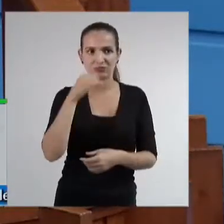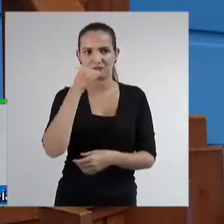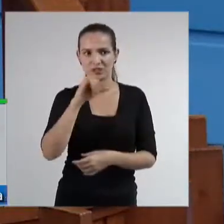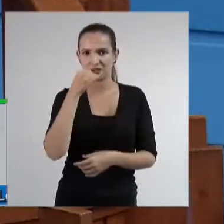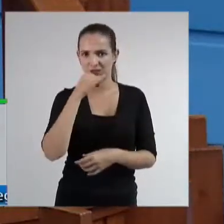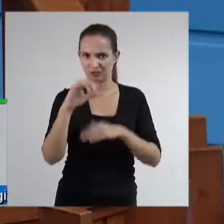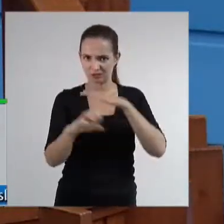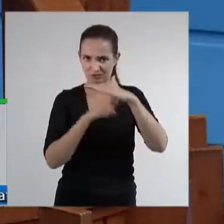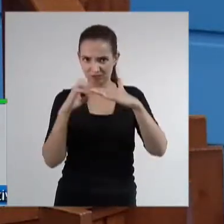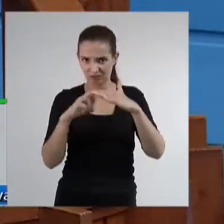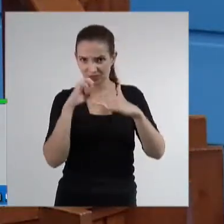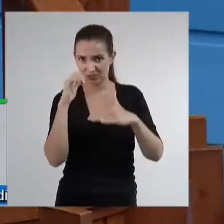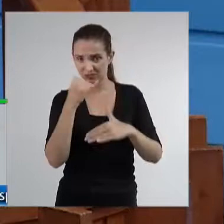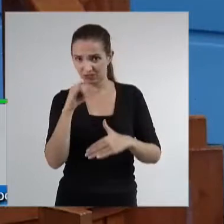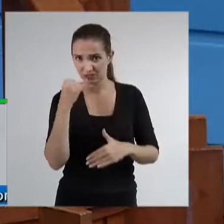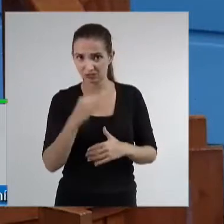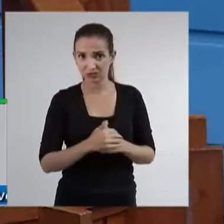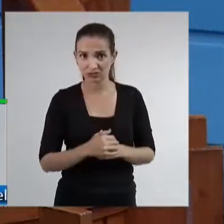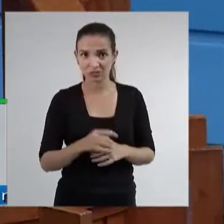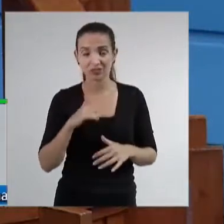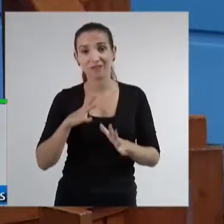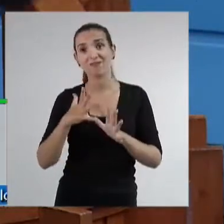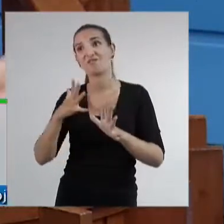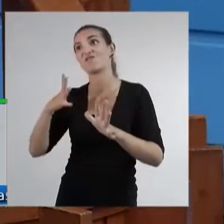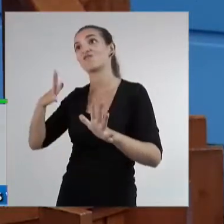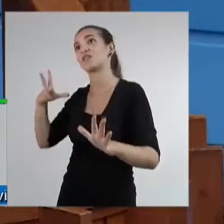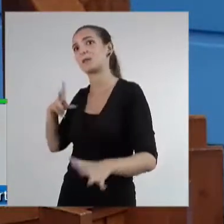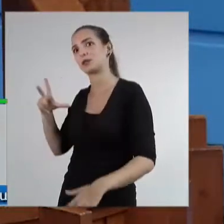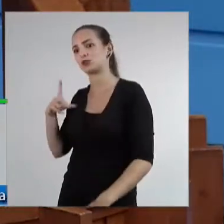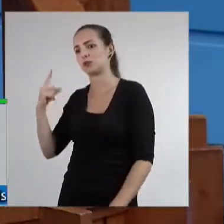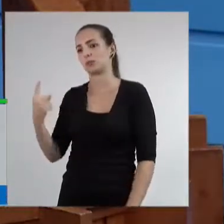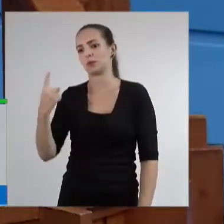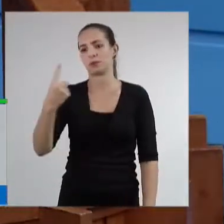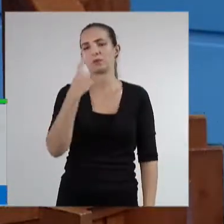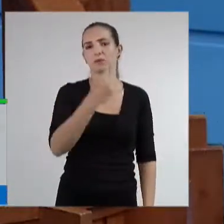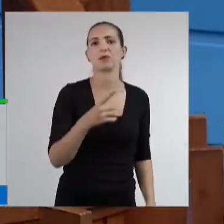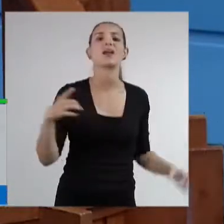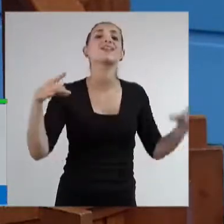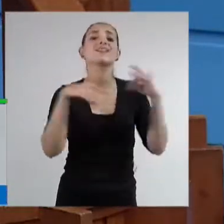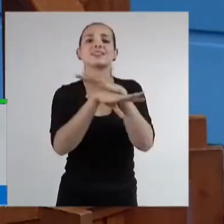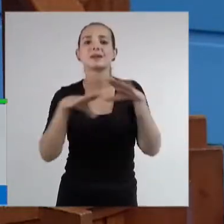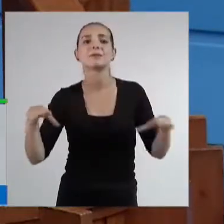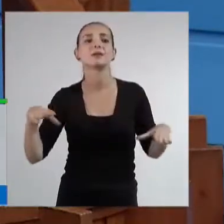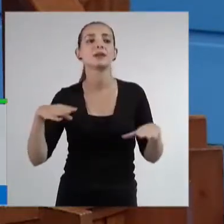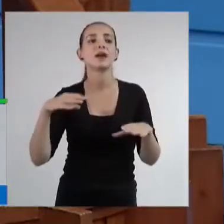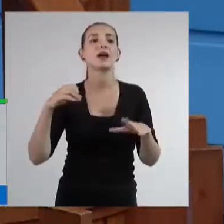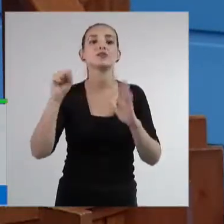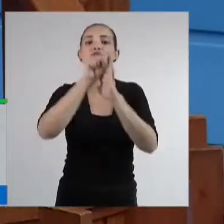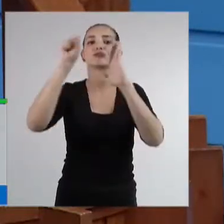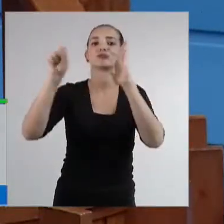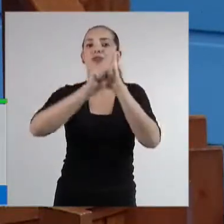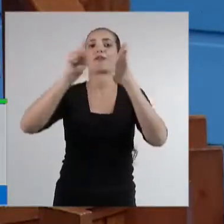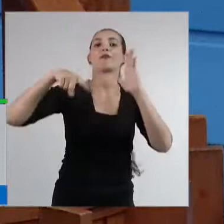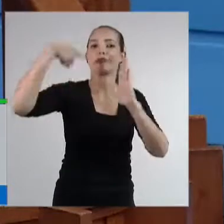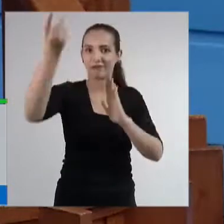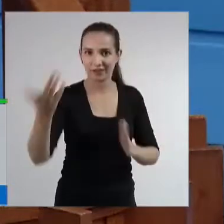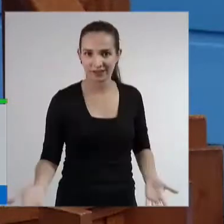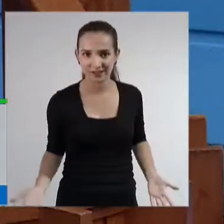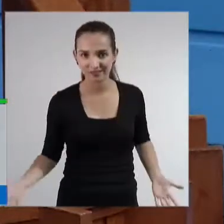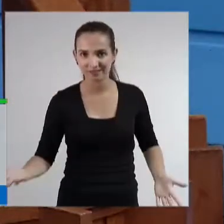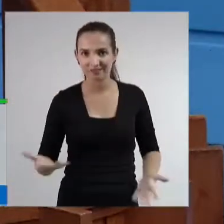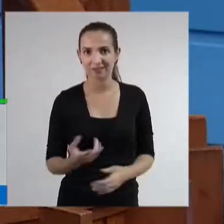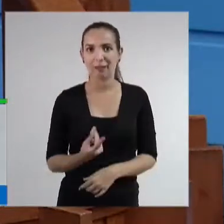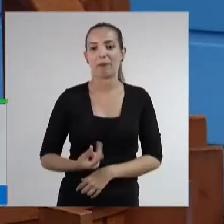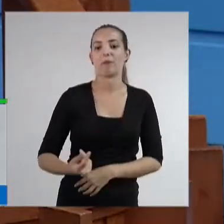pegar uma senha e esperar e ser atendido caso a caso? Isso vai terminar quando? Em que ano? Em que século? Não, tem que fazer